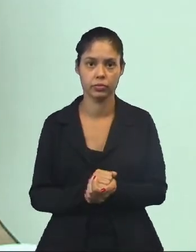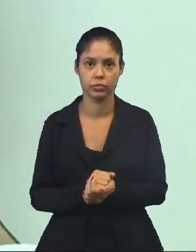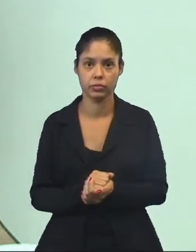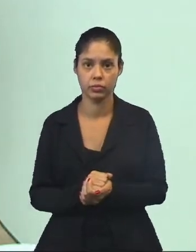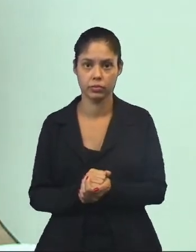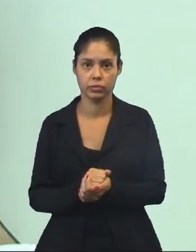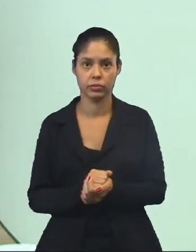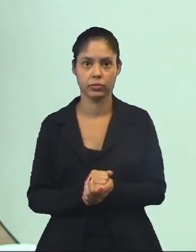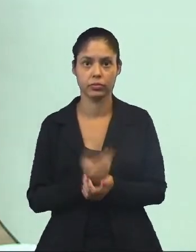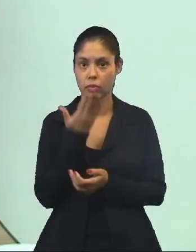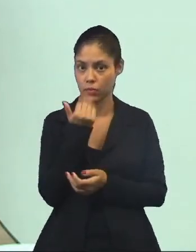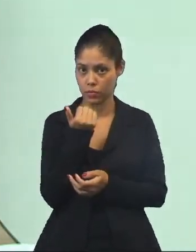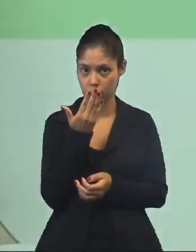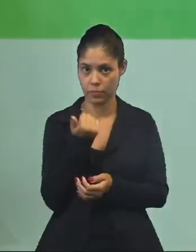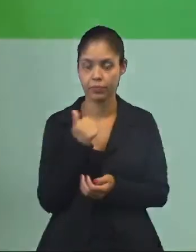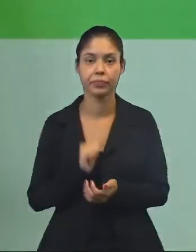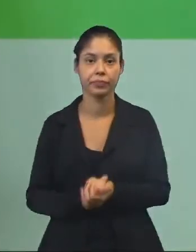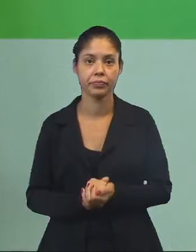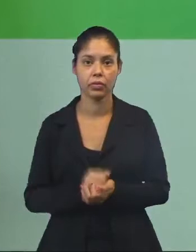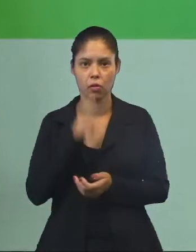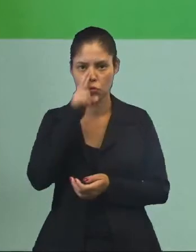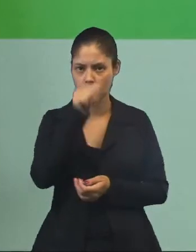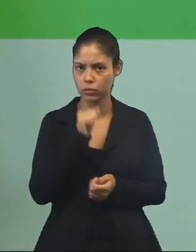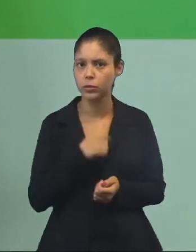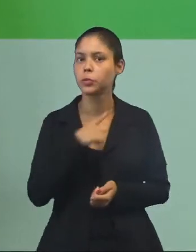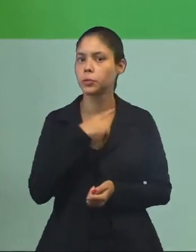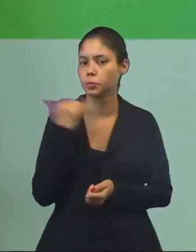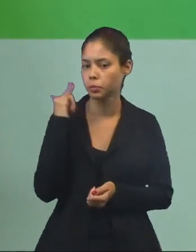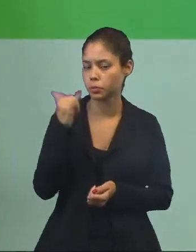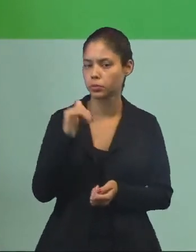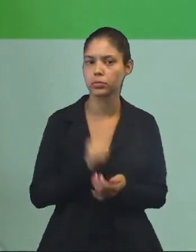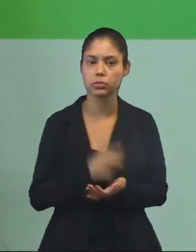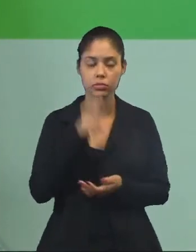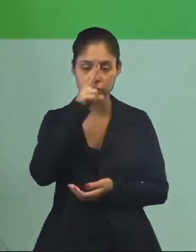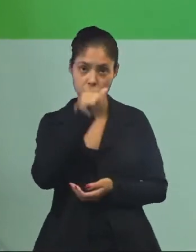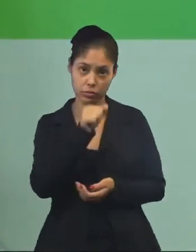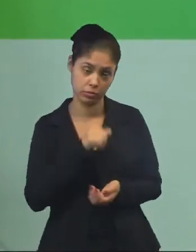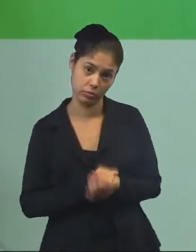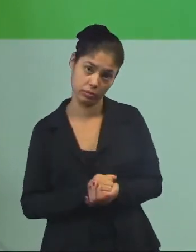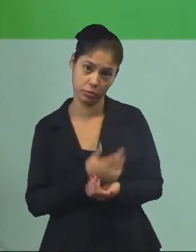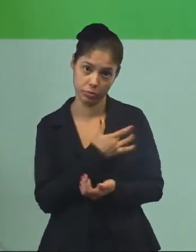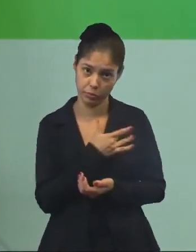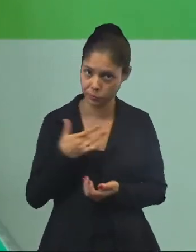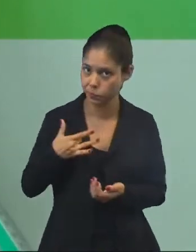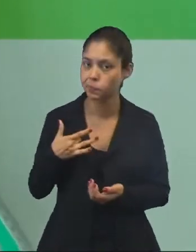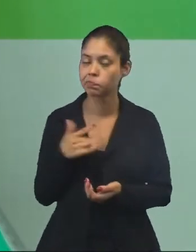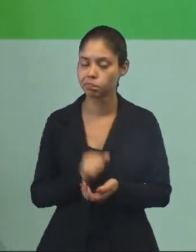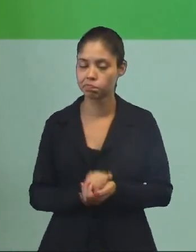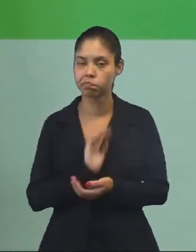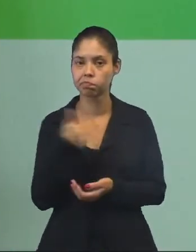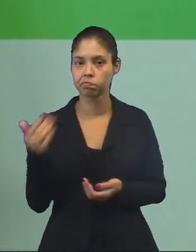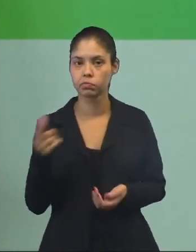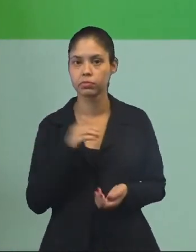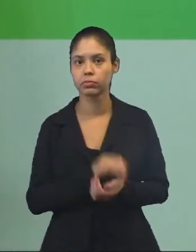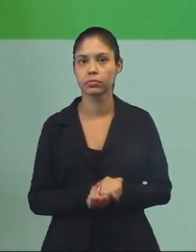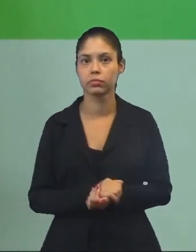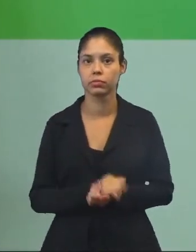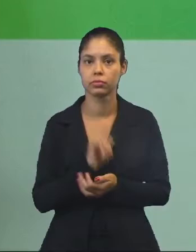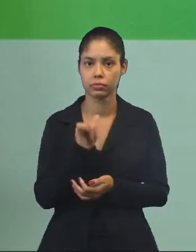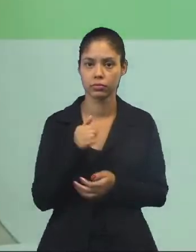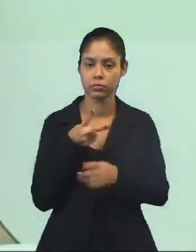quando come da grama, ele se fortifica, ele obtém energia, ele fica forte, saudável. E aí, quando ele